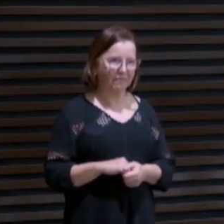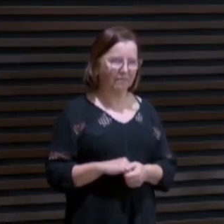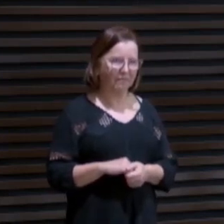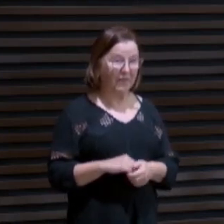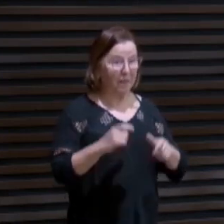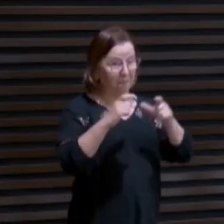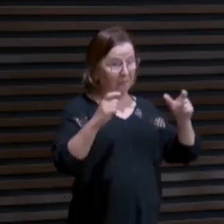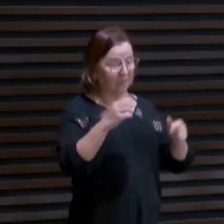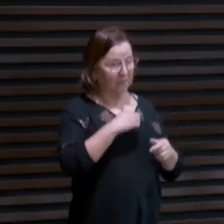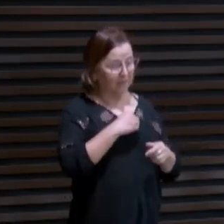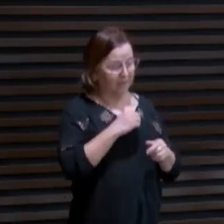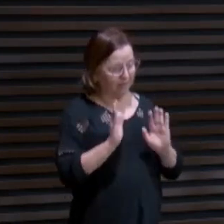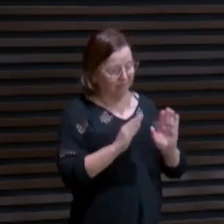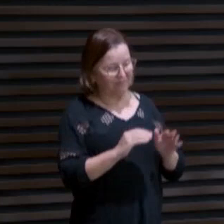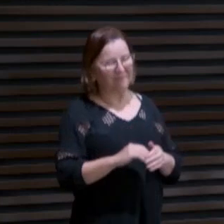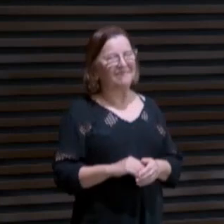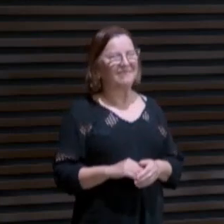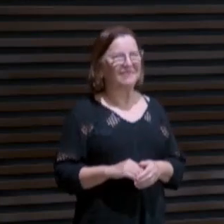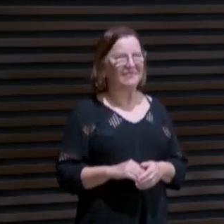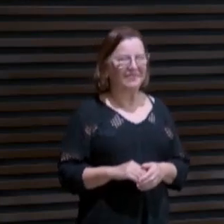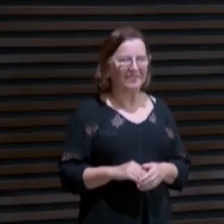Maior pecado. Vamos continuar.